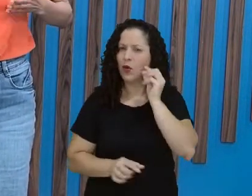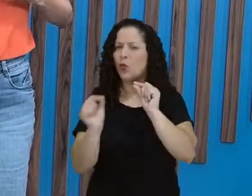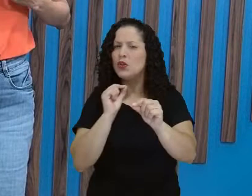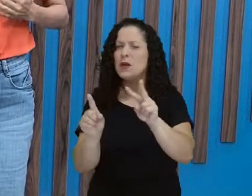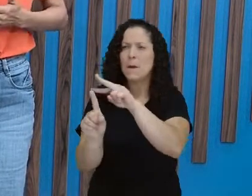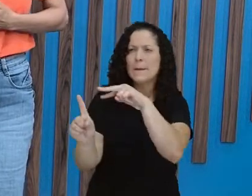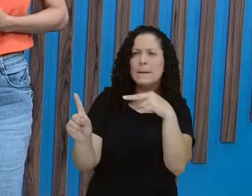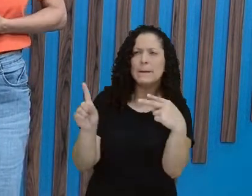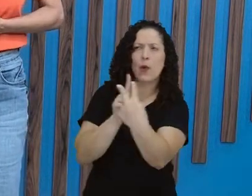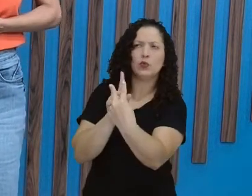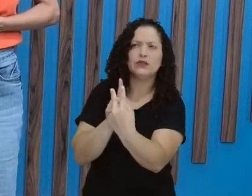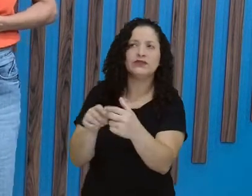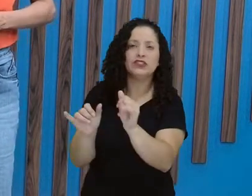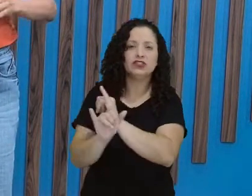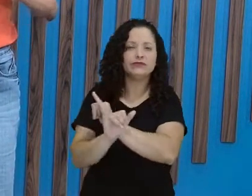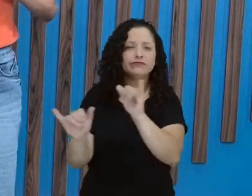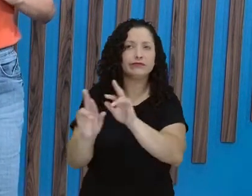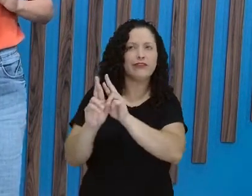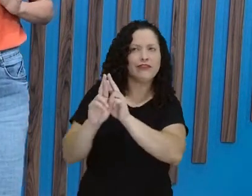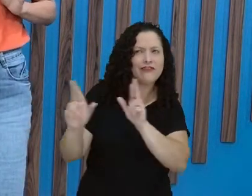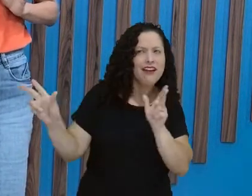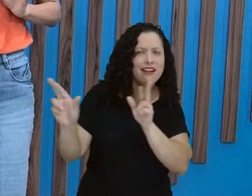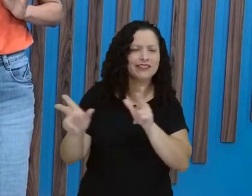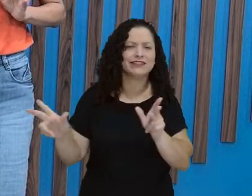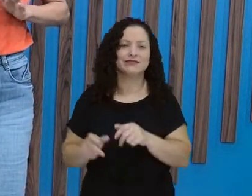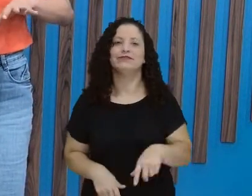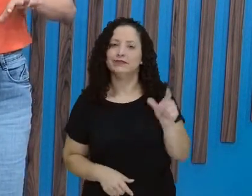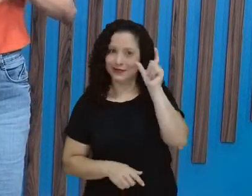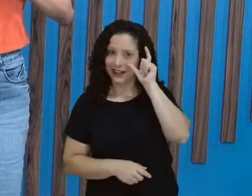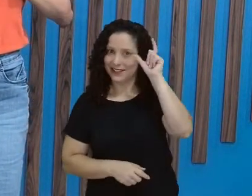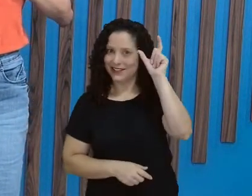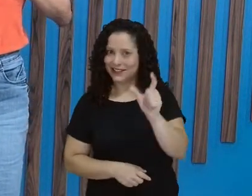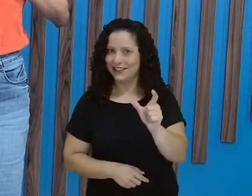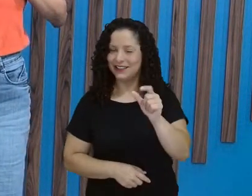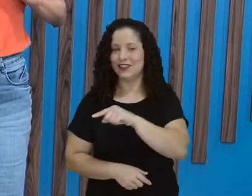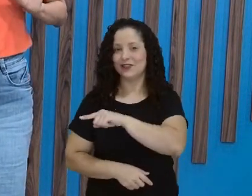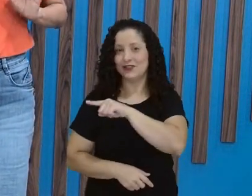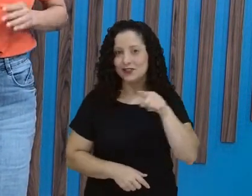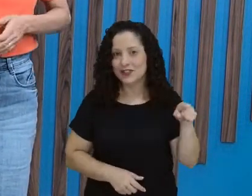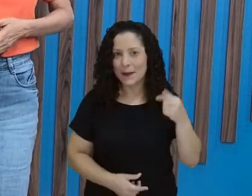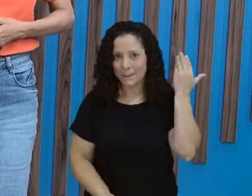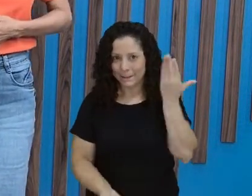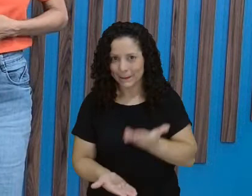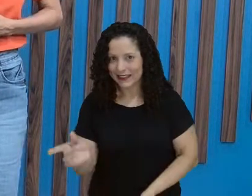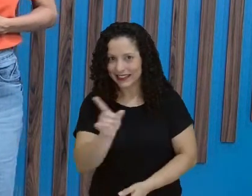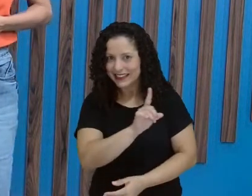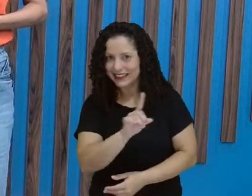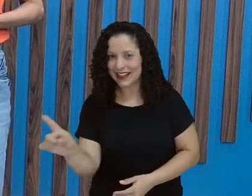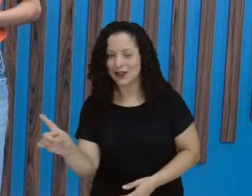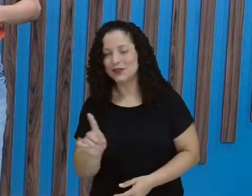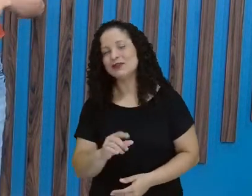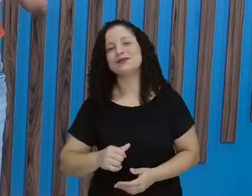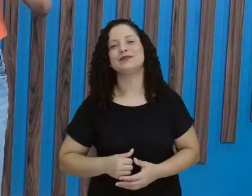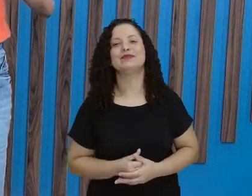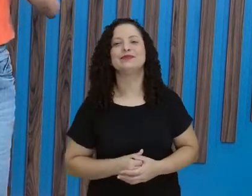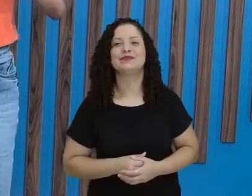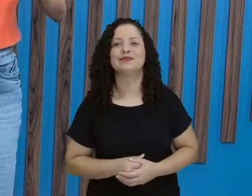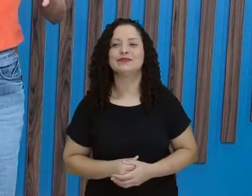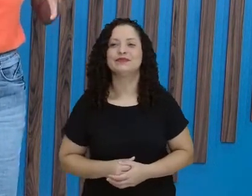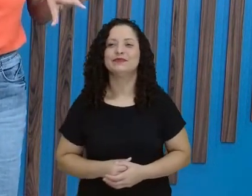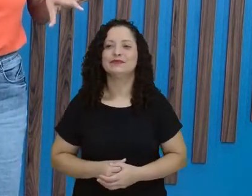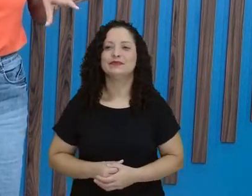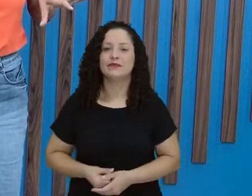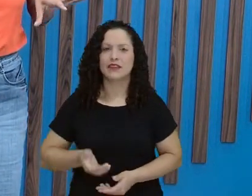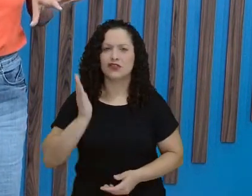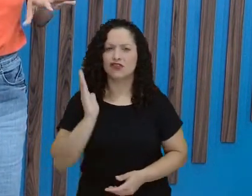vista em uma notícia, não é? Bem interessante. Você não pode perder os detalhes dessa aula.